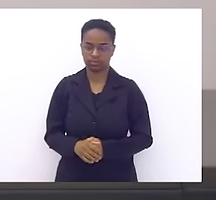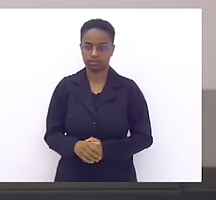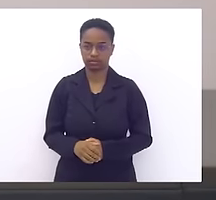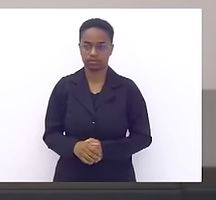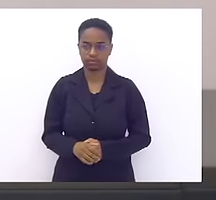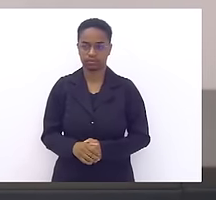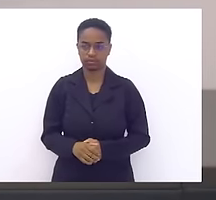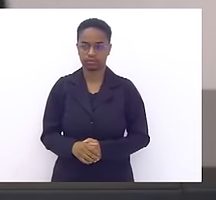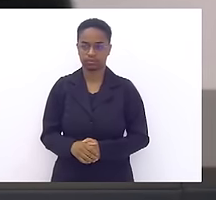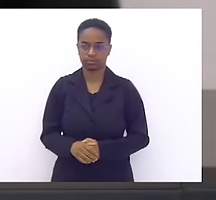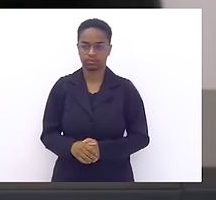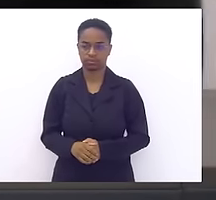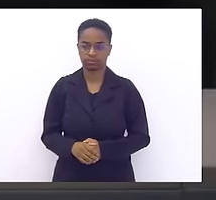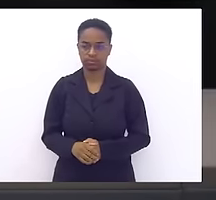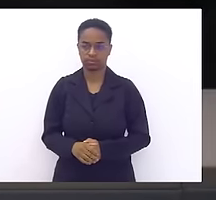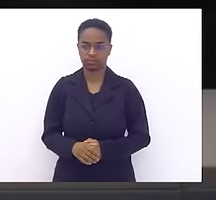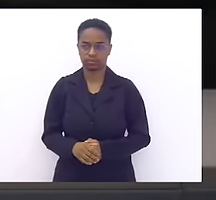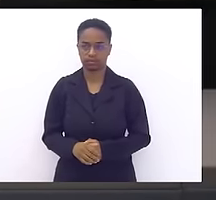Detran